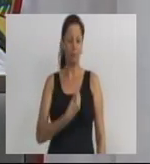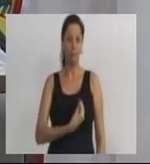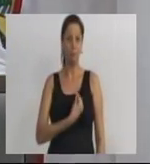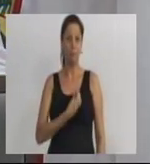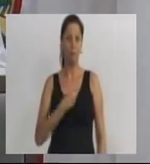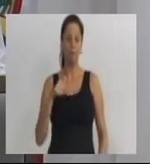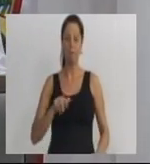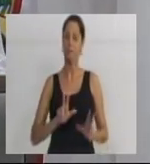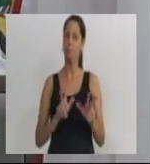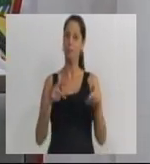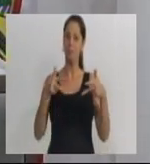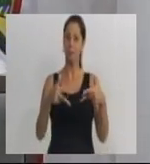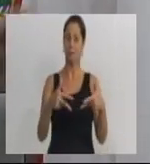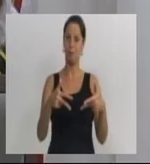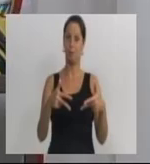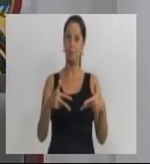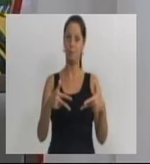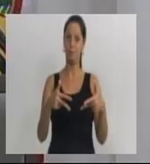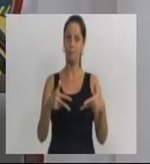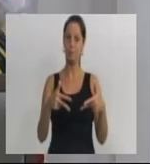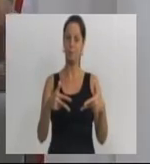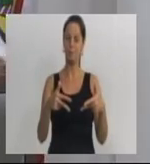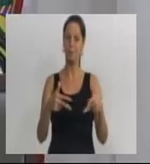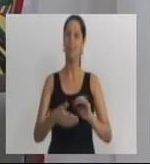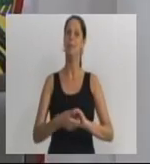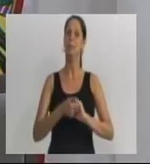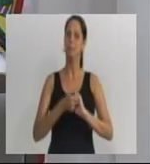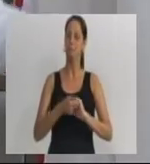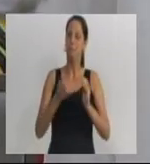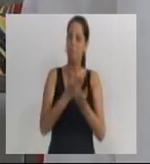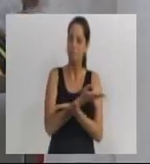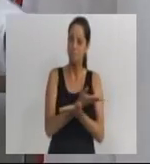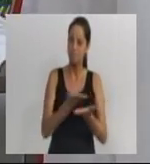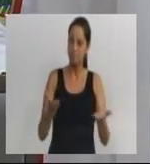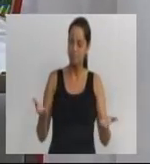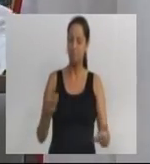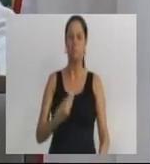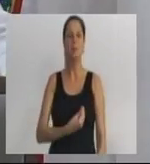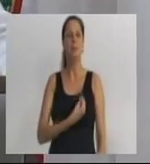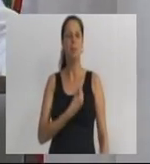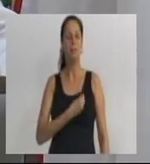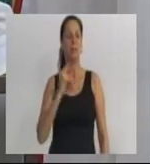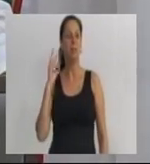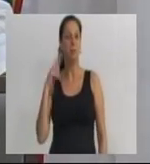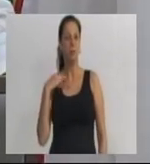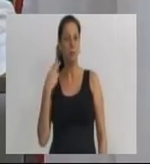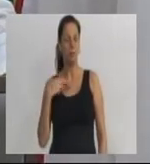plenário. Aliás, saúdo os senhores vereadores que compõem o plenário, o senhor e a senhora que nos honram com a